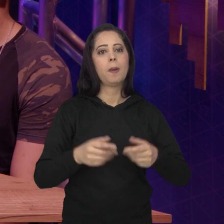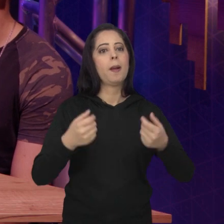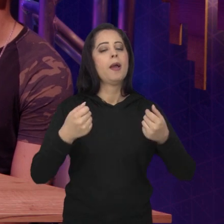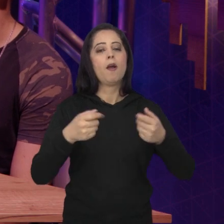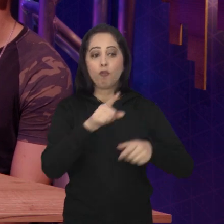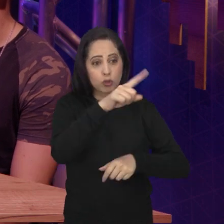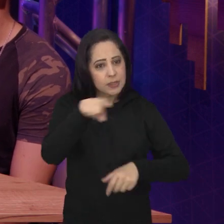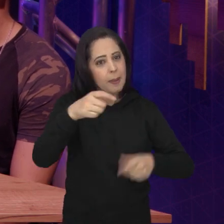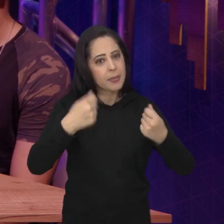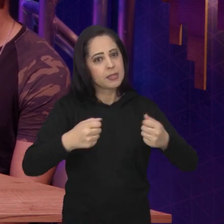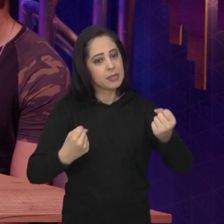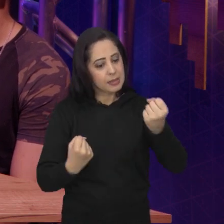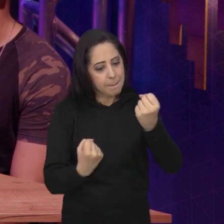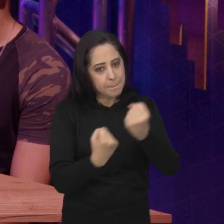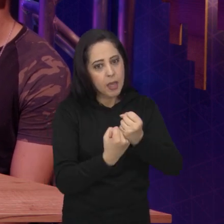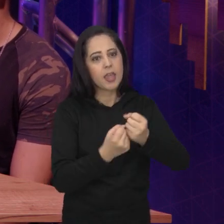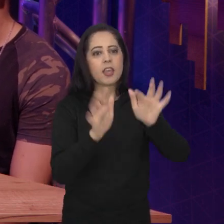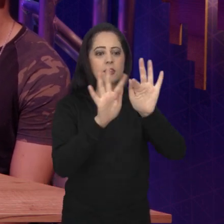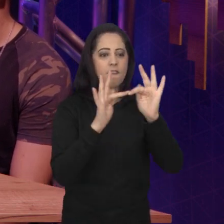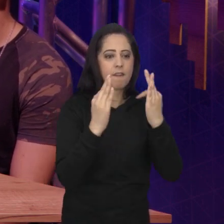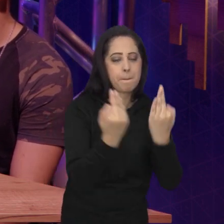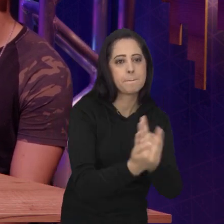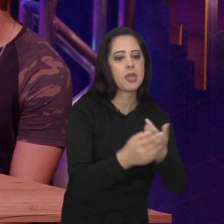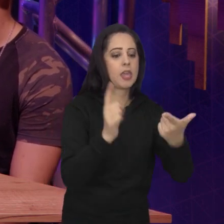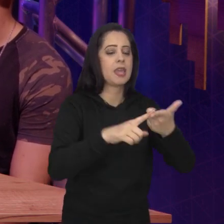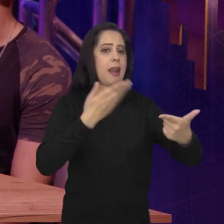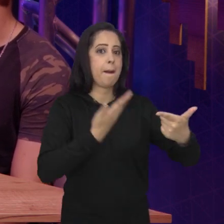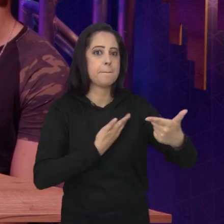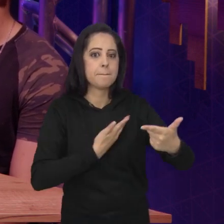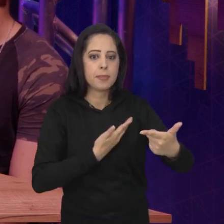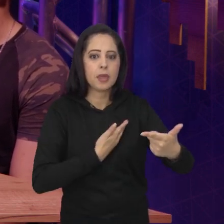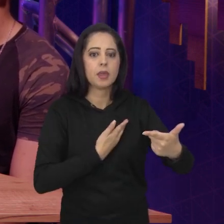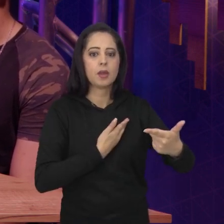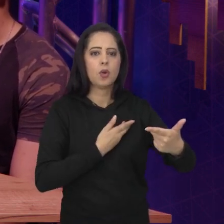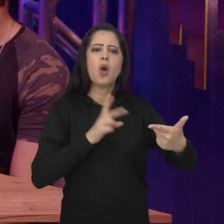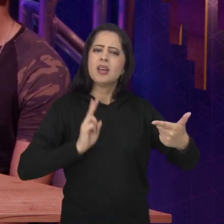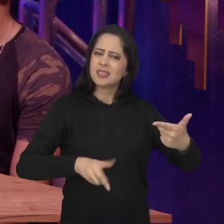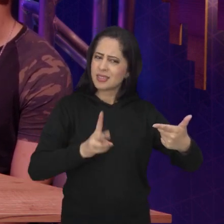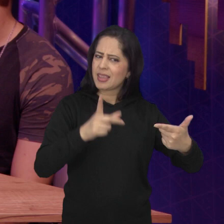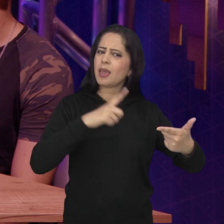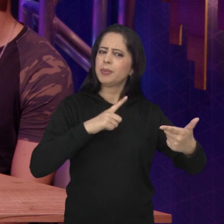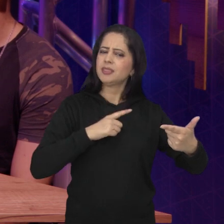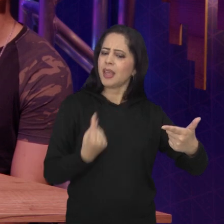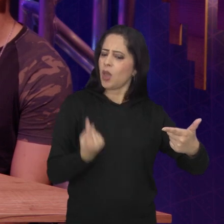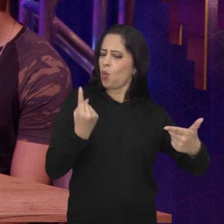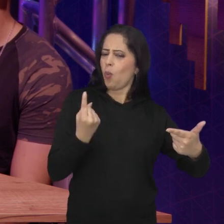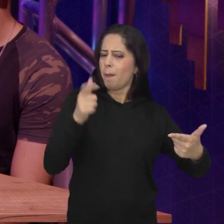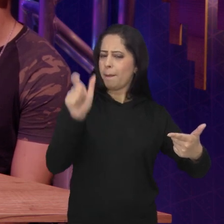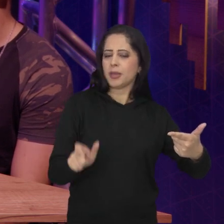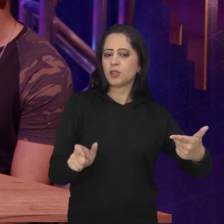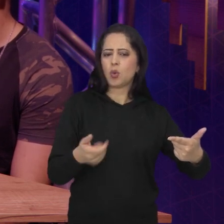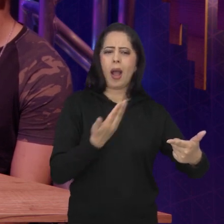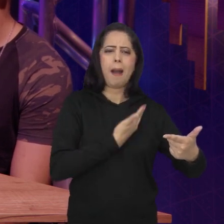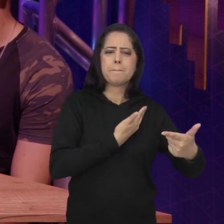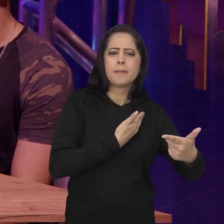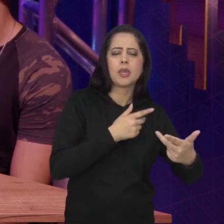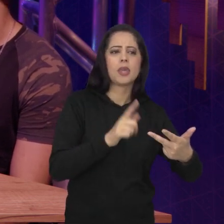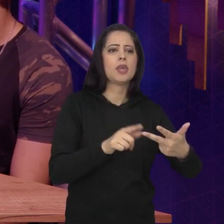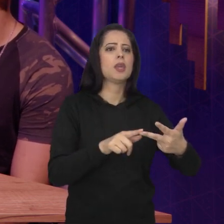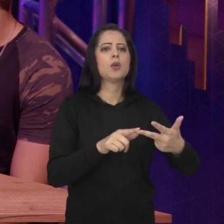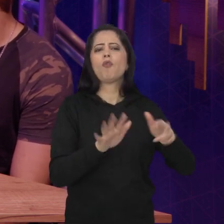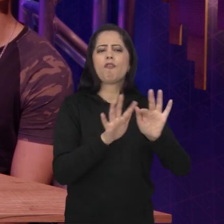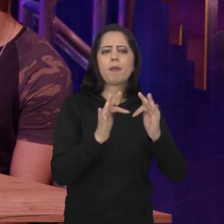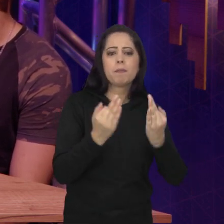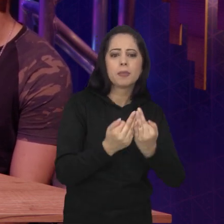divertido. Então eu acho que é isso, é buscar a sua rede de apoio. Então, sua família, seus amigos. A gente sempre tem alguém, né,